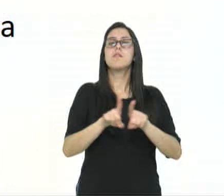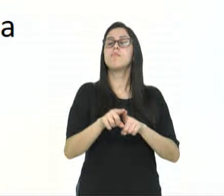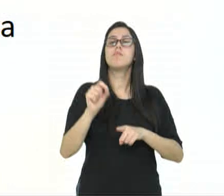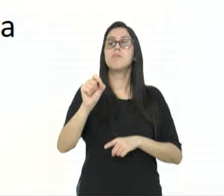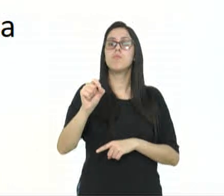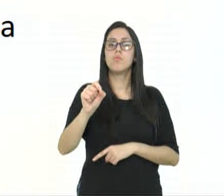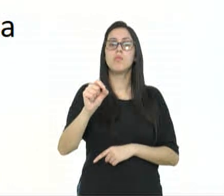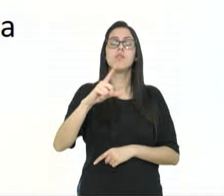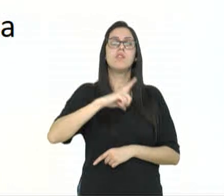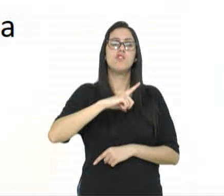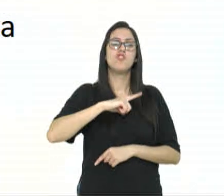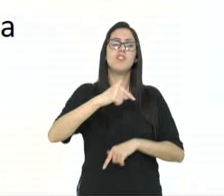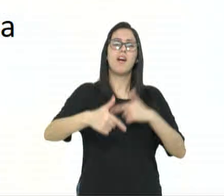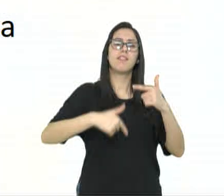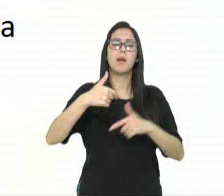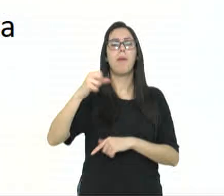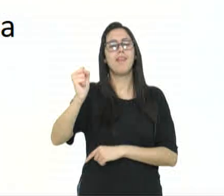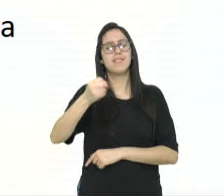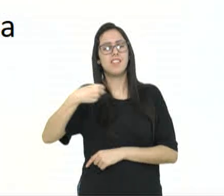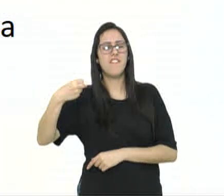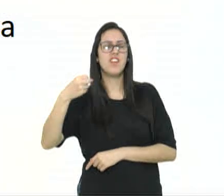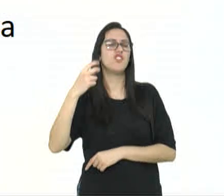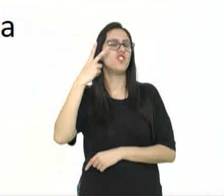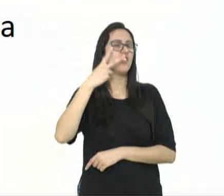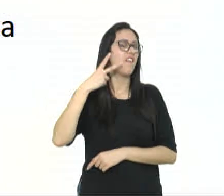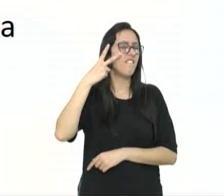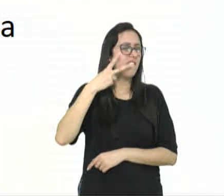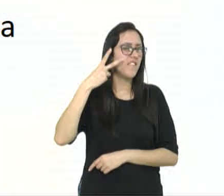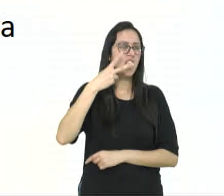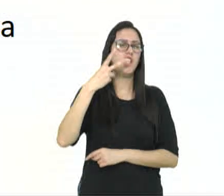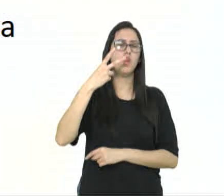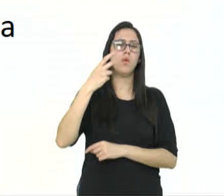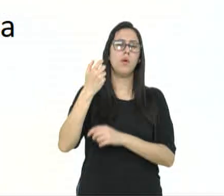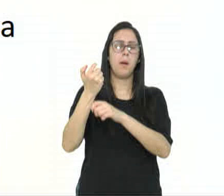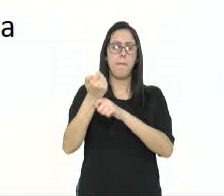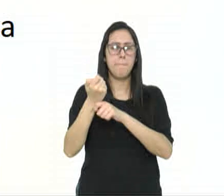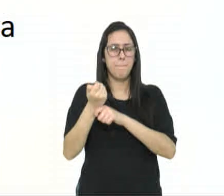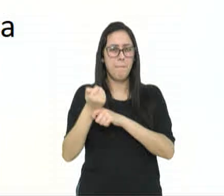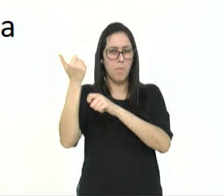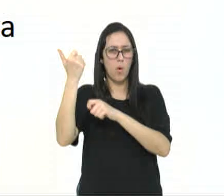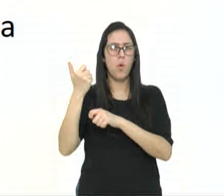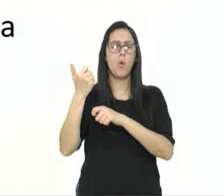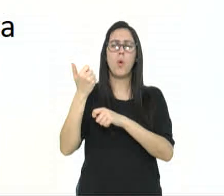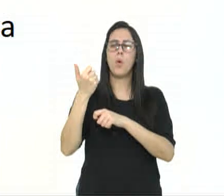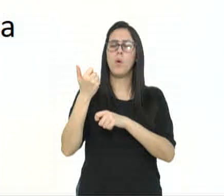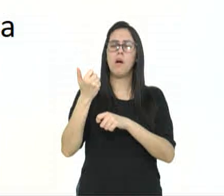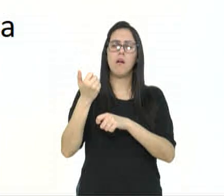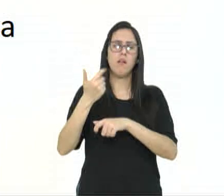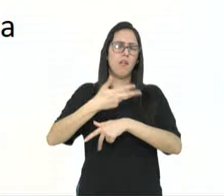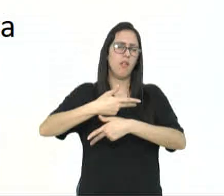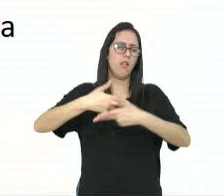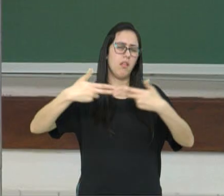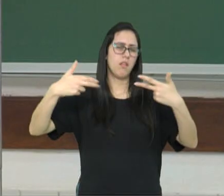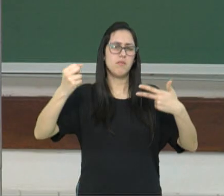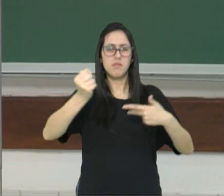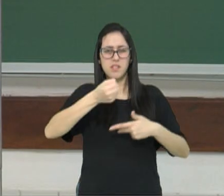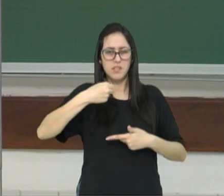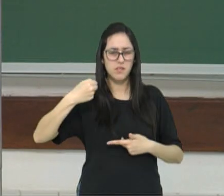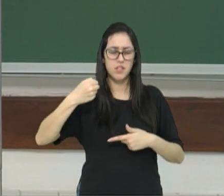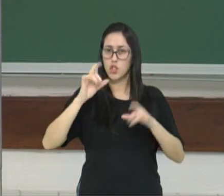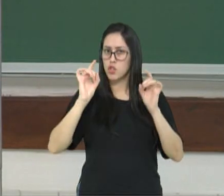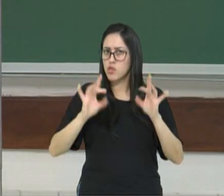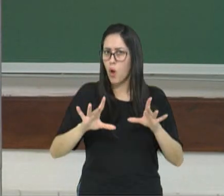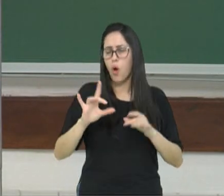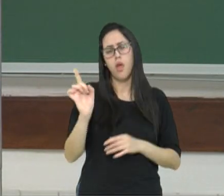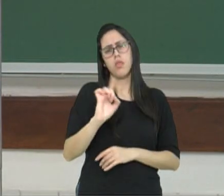o fabrico de cerveja, de vinho, champanhe e conhaque. Não era só de produtos alcoólicos que eles viviam. Eles também